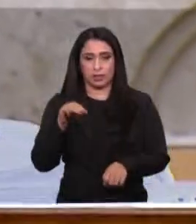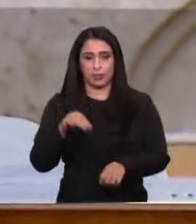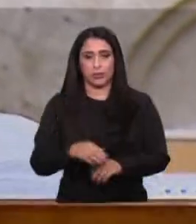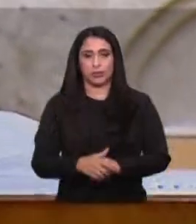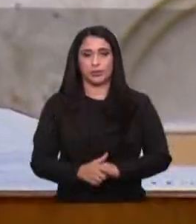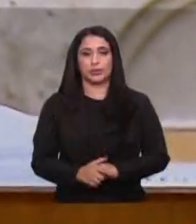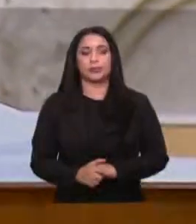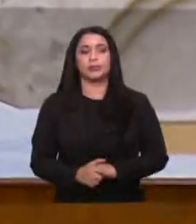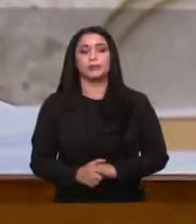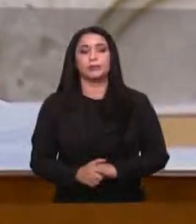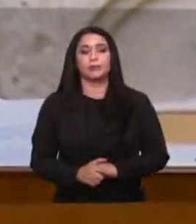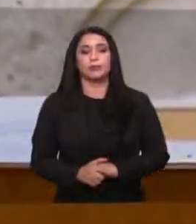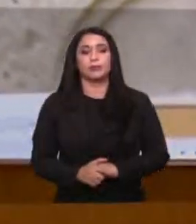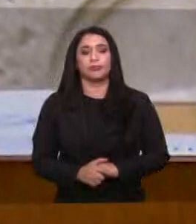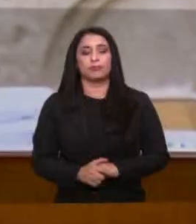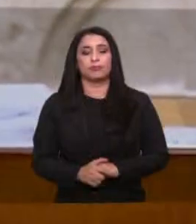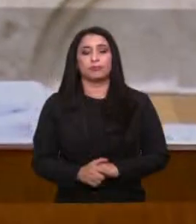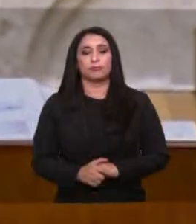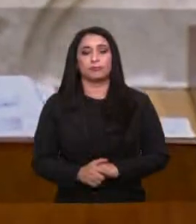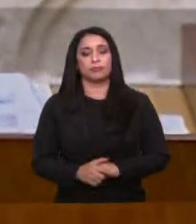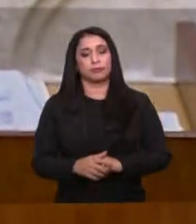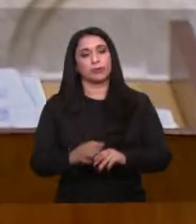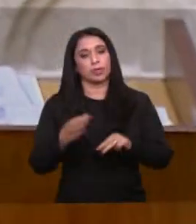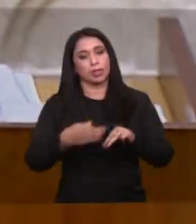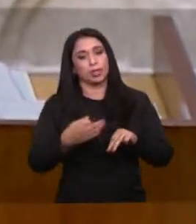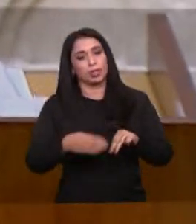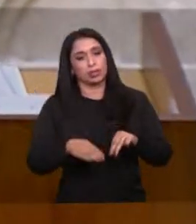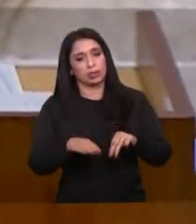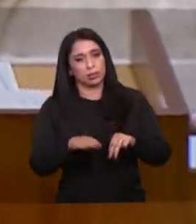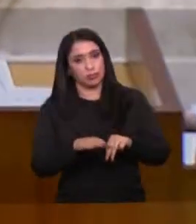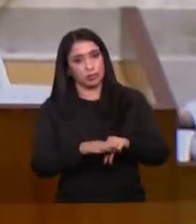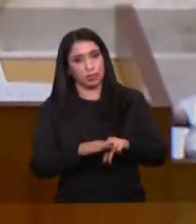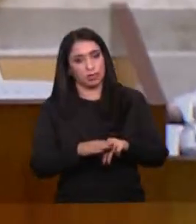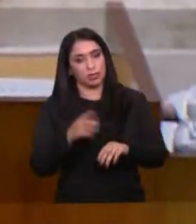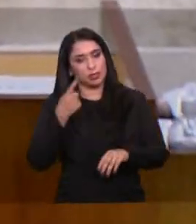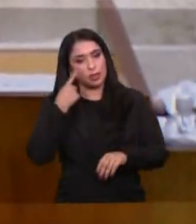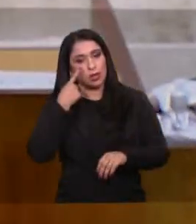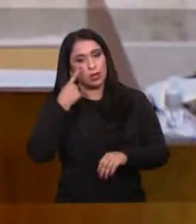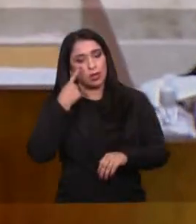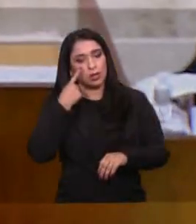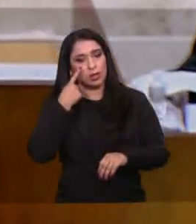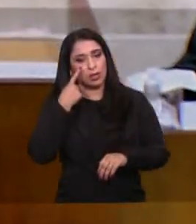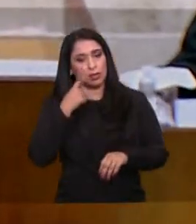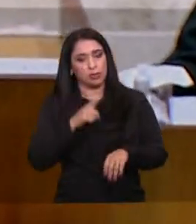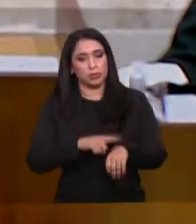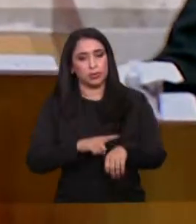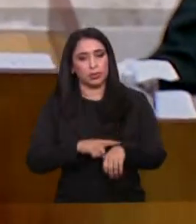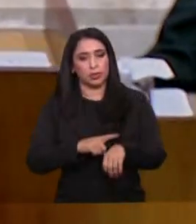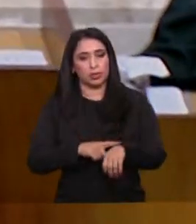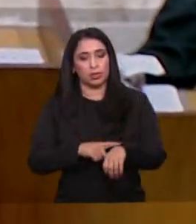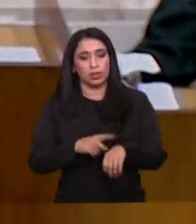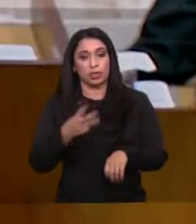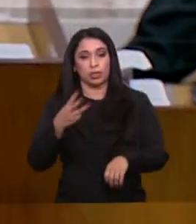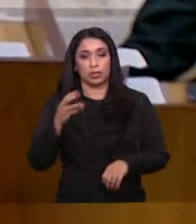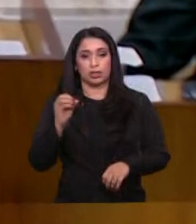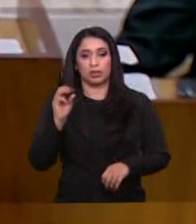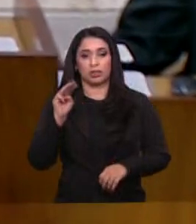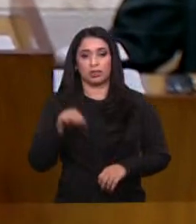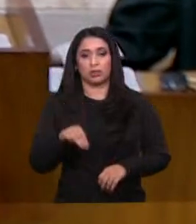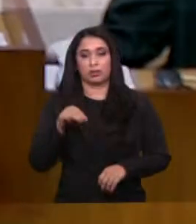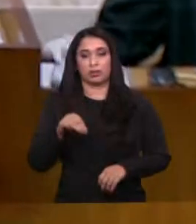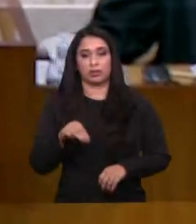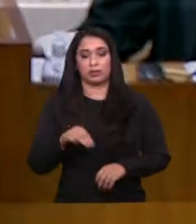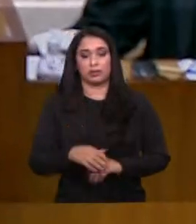mesa, excelentíssima senhora ministra Rosa Weber. Eu pedi aos meus eminentes pares que nós observemos o prazo regimental de 30 minutos,